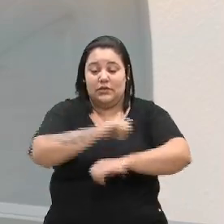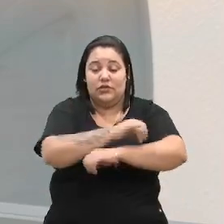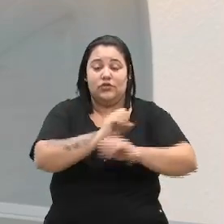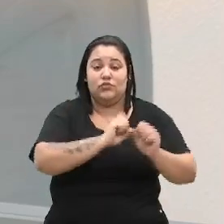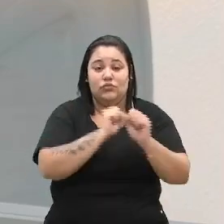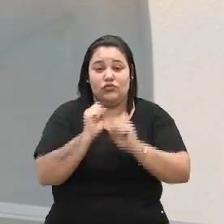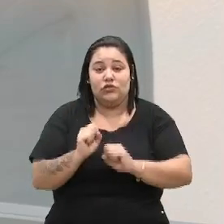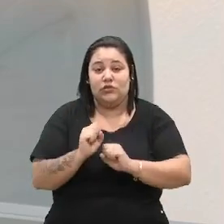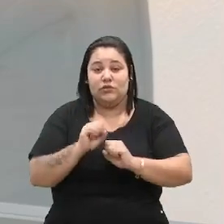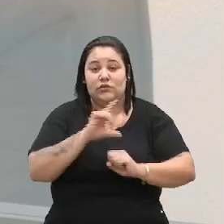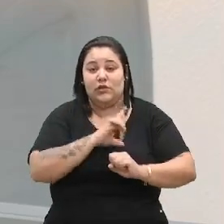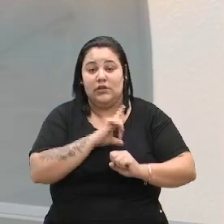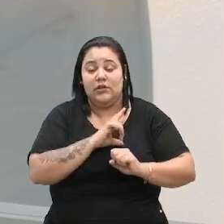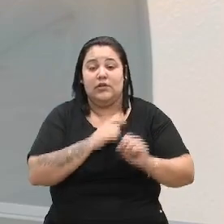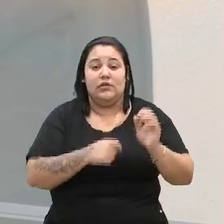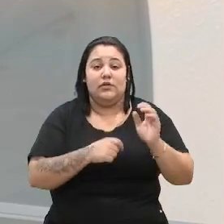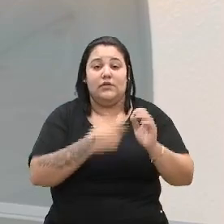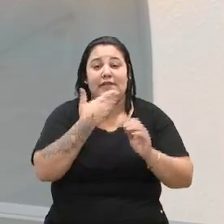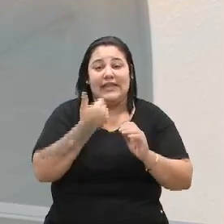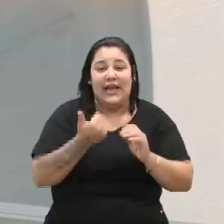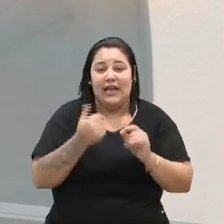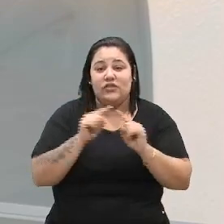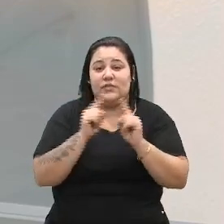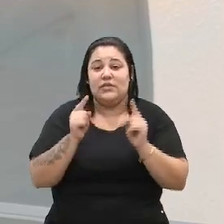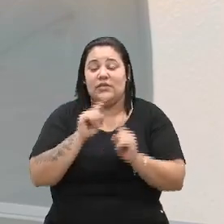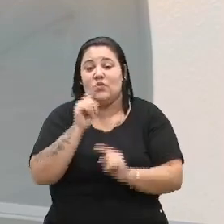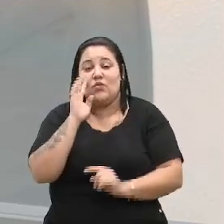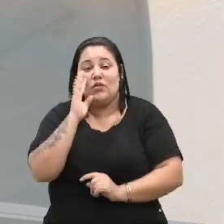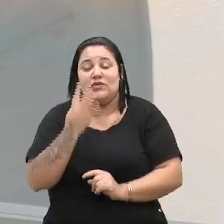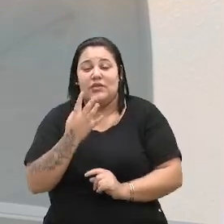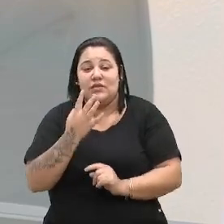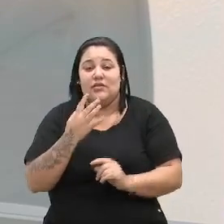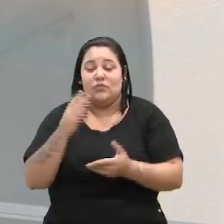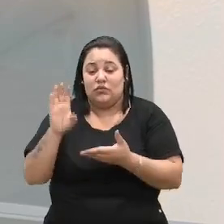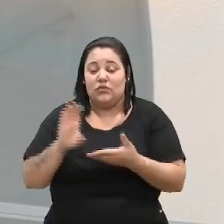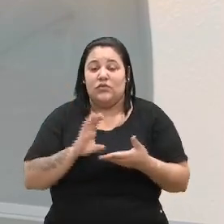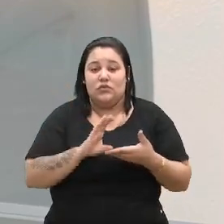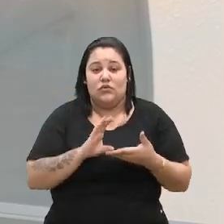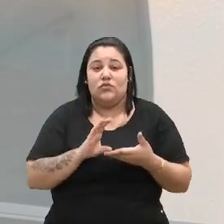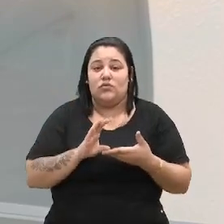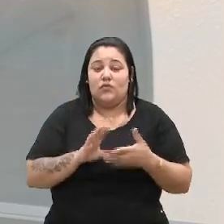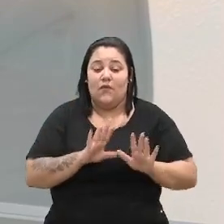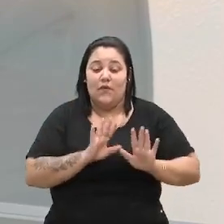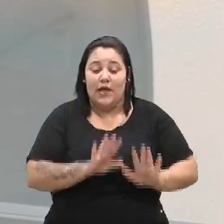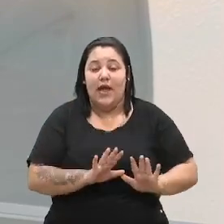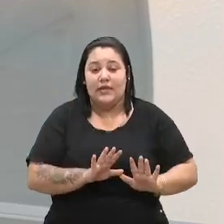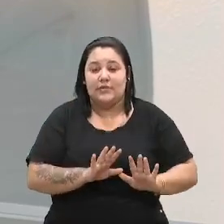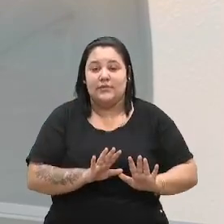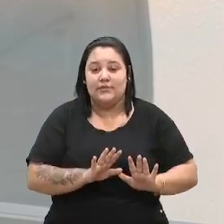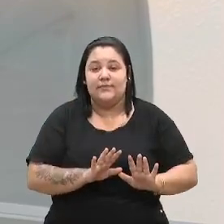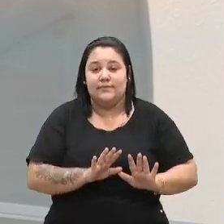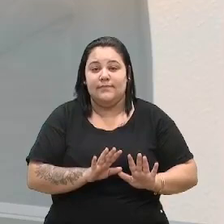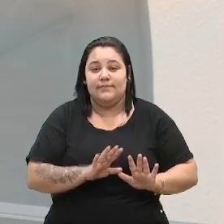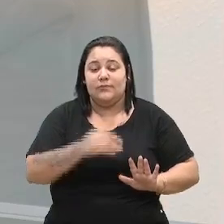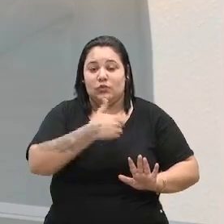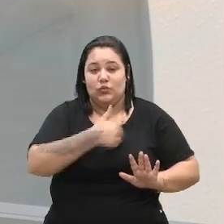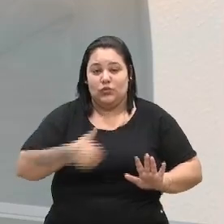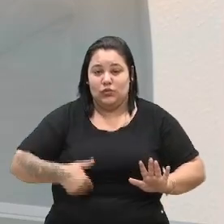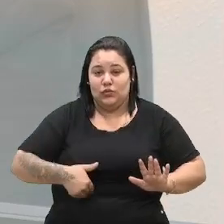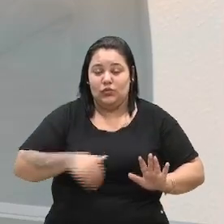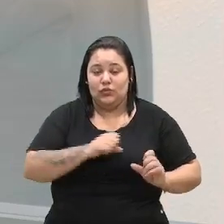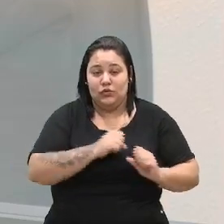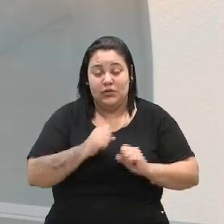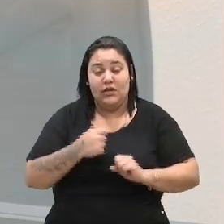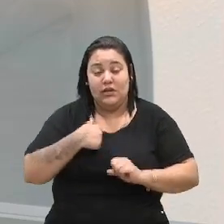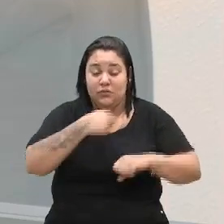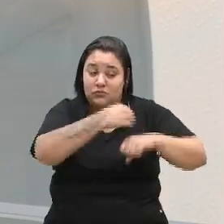pelo CPF, que foi o que o senhor disse, né, para que isso não acontecesse e que esse recurso ficasse no poder público. Eu lhe sugiro, inclusive, nessa sua